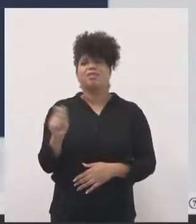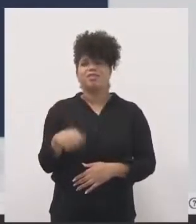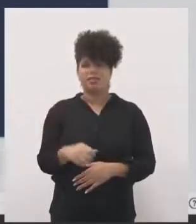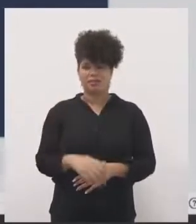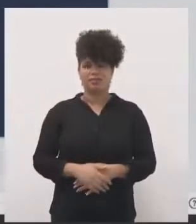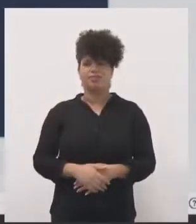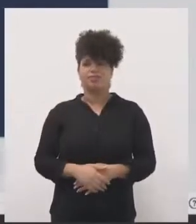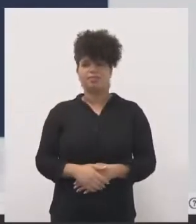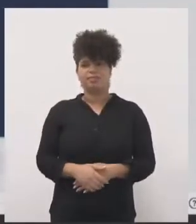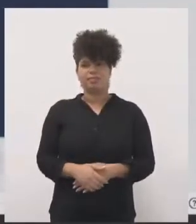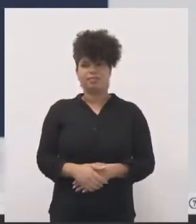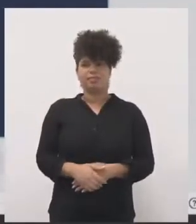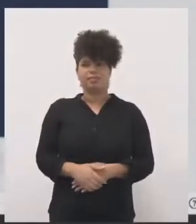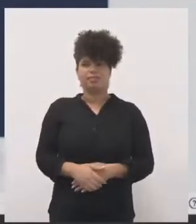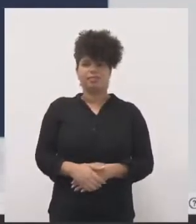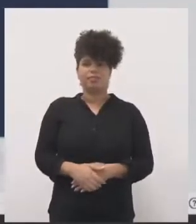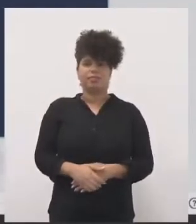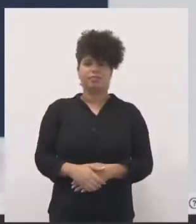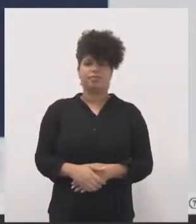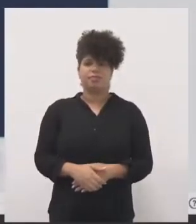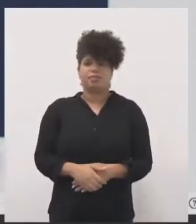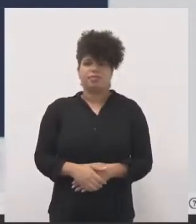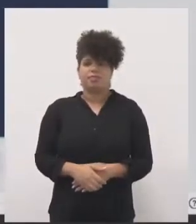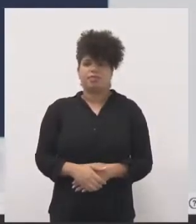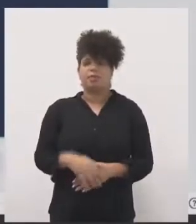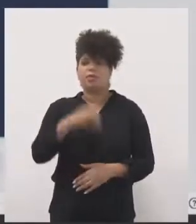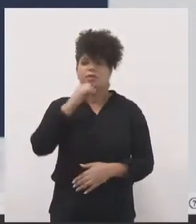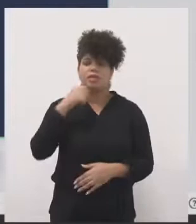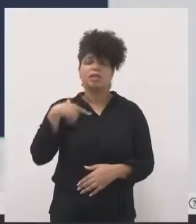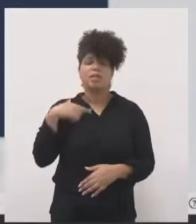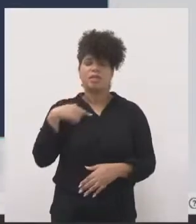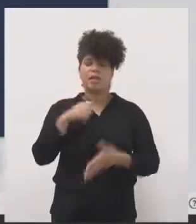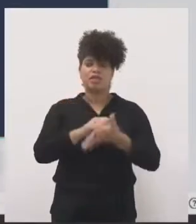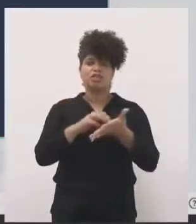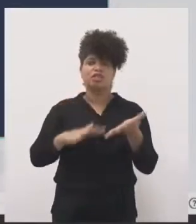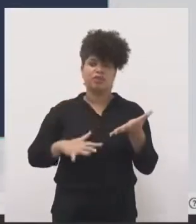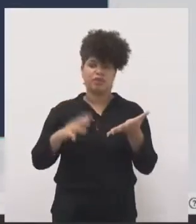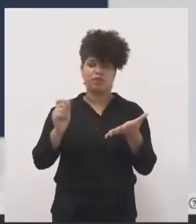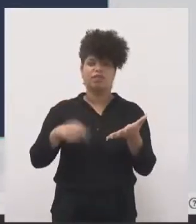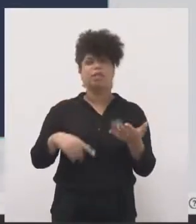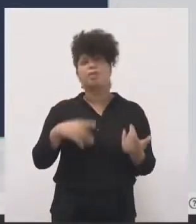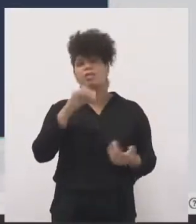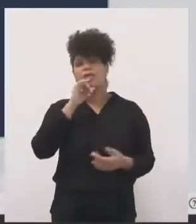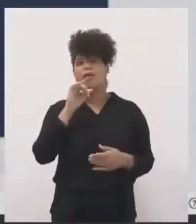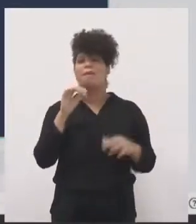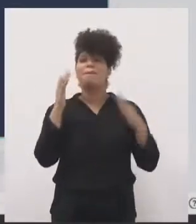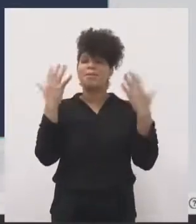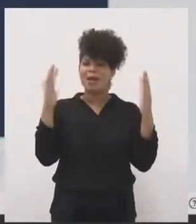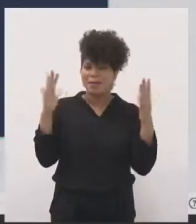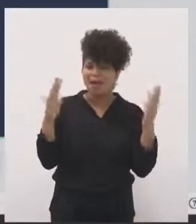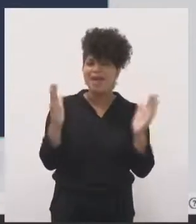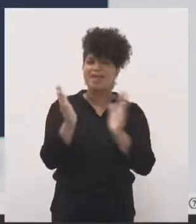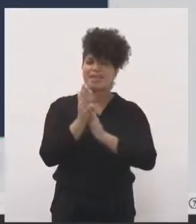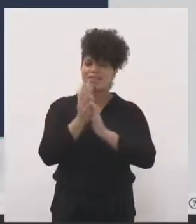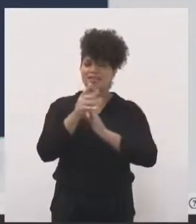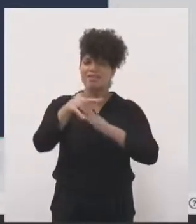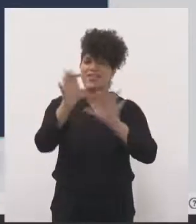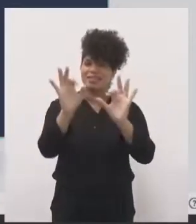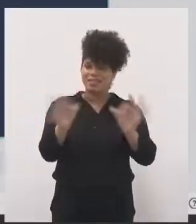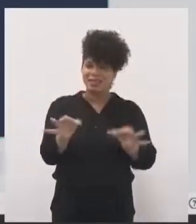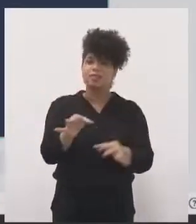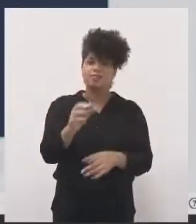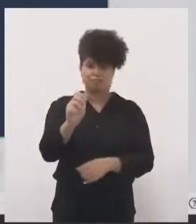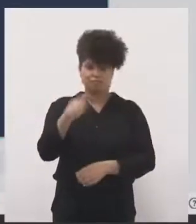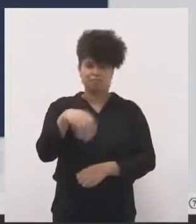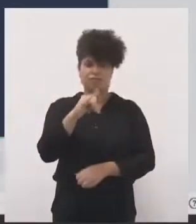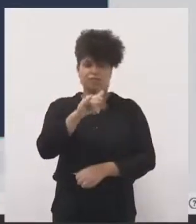Então, se eu quiser colocar lá na minha apresentação ou na minha atividade alguma coisa, parabéns, você acertou, alguma coisa assim para os meus alunos,